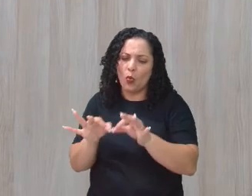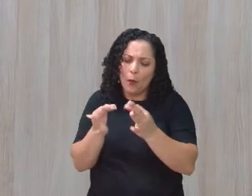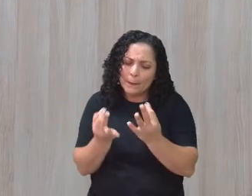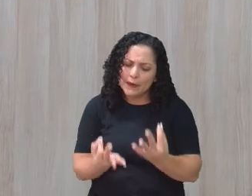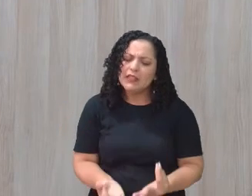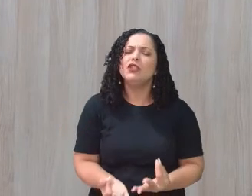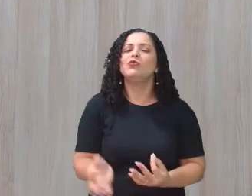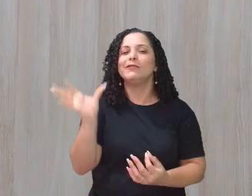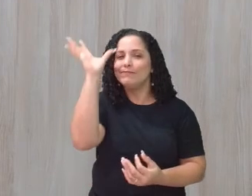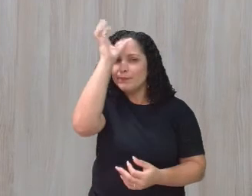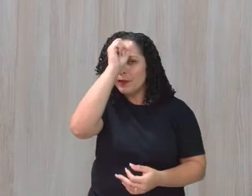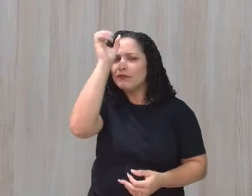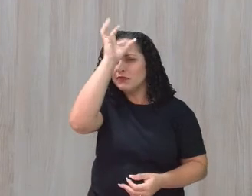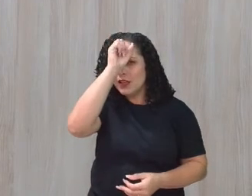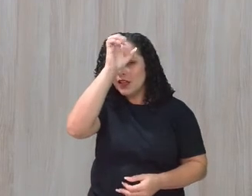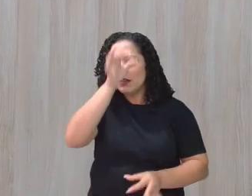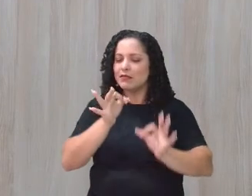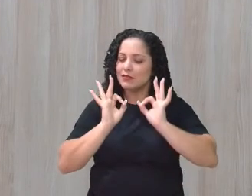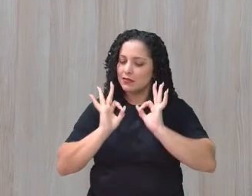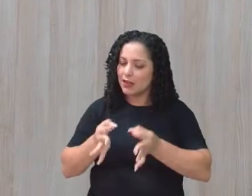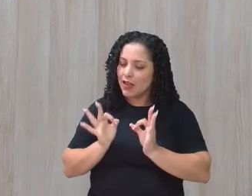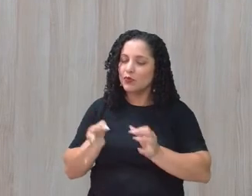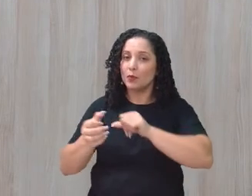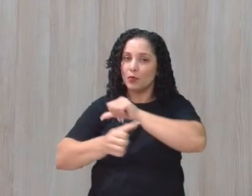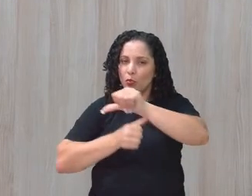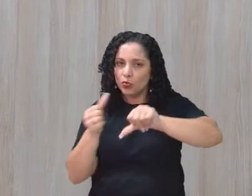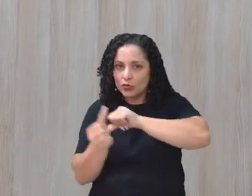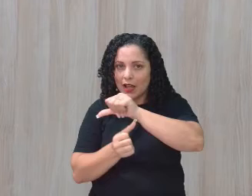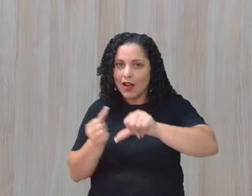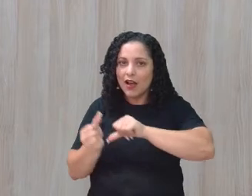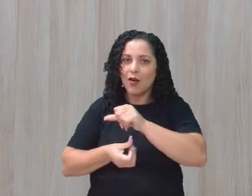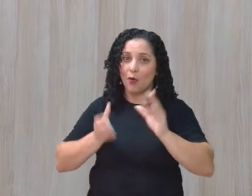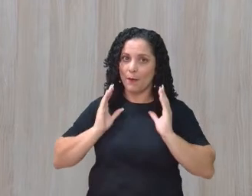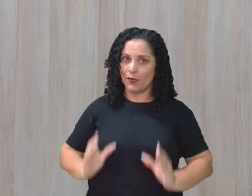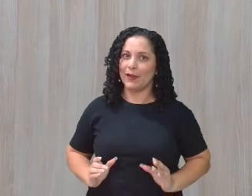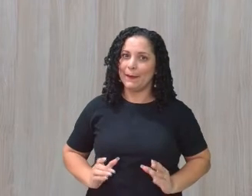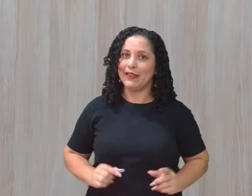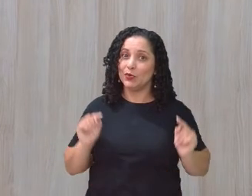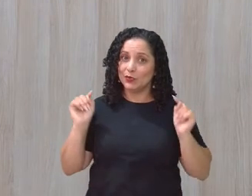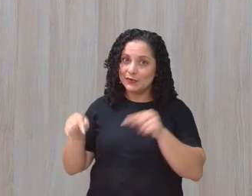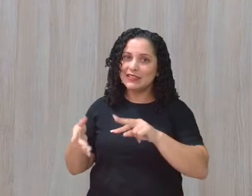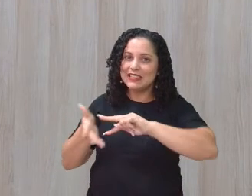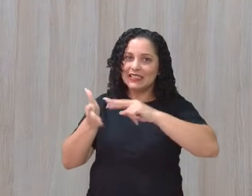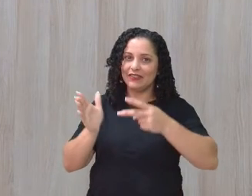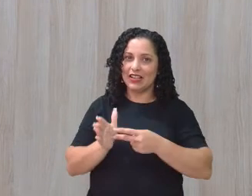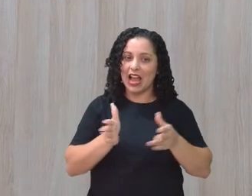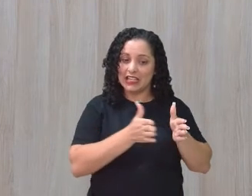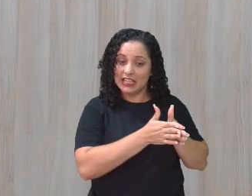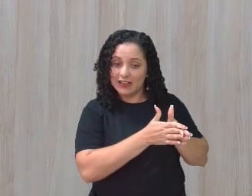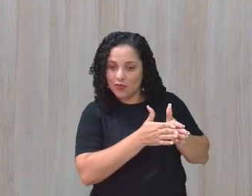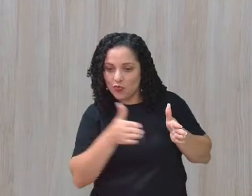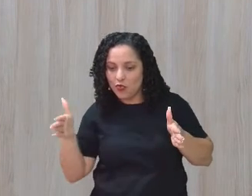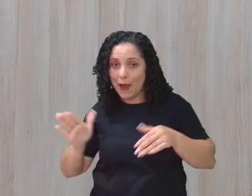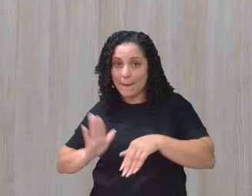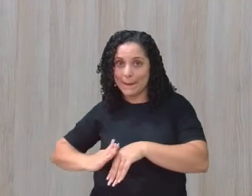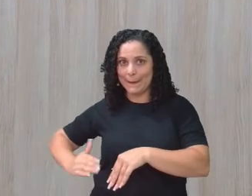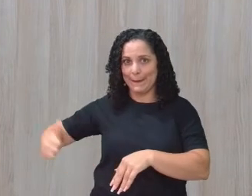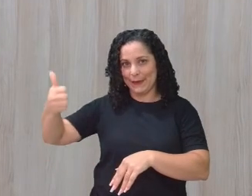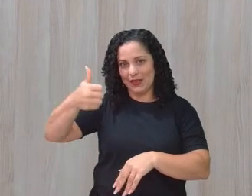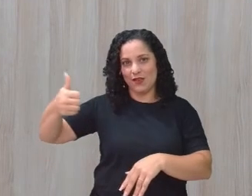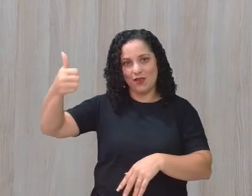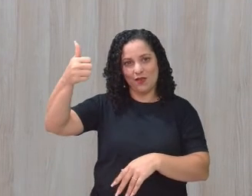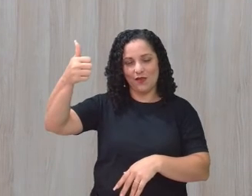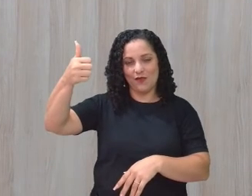aprendendo a sua lição, sabendo contornar os seus problemas, ele teria evoluído. E essa evolução faria dele